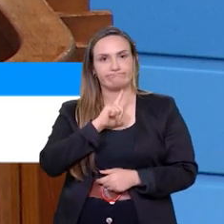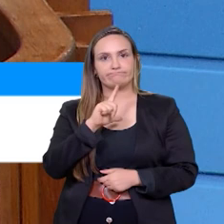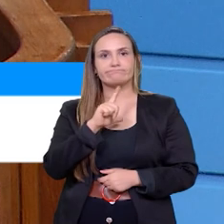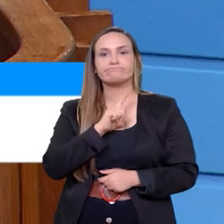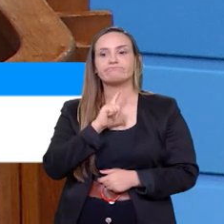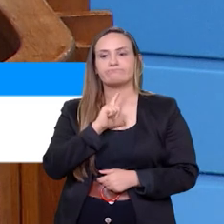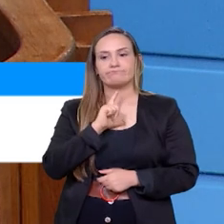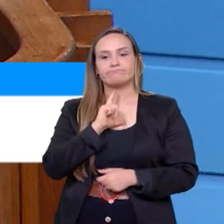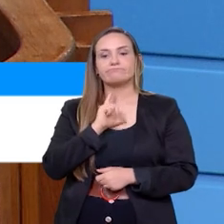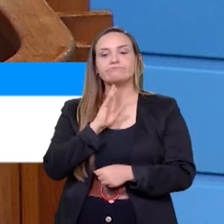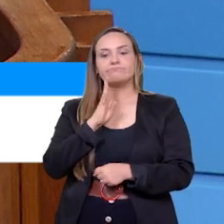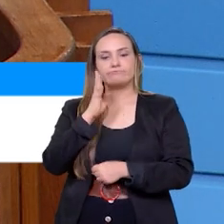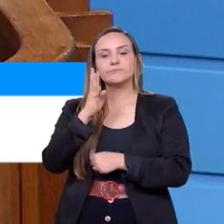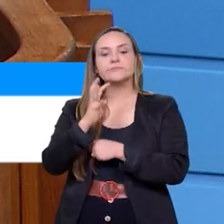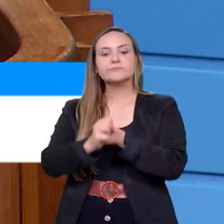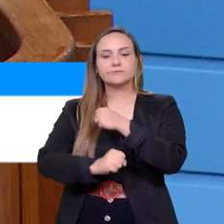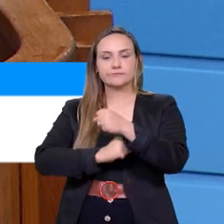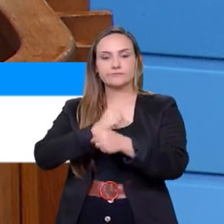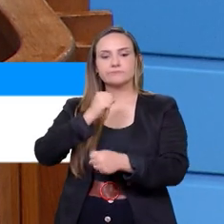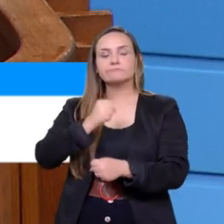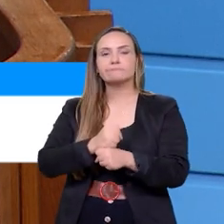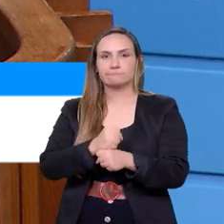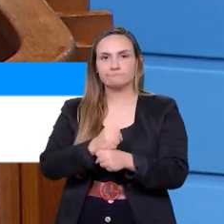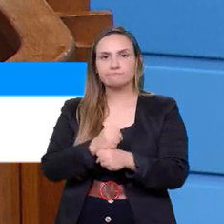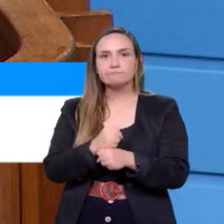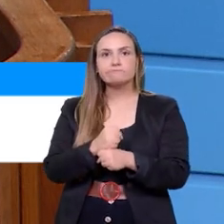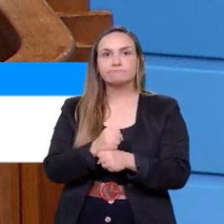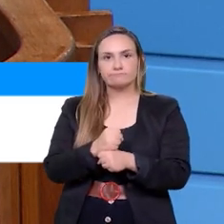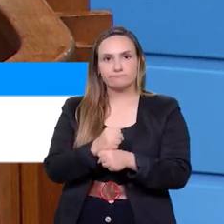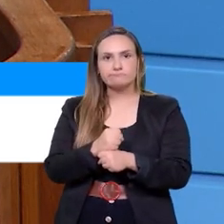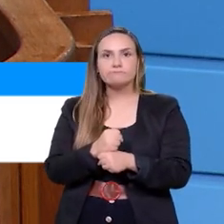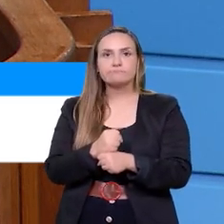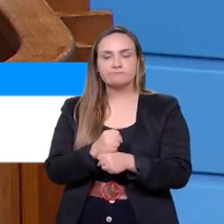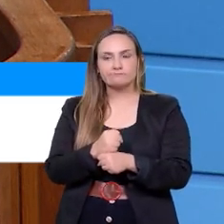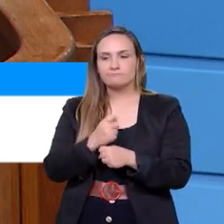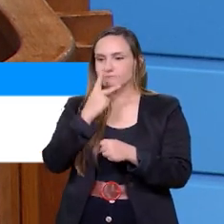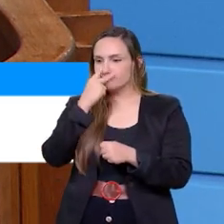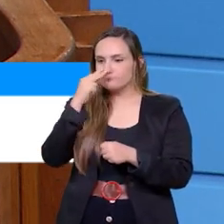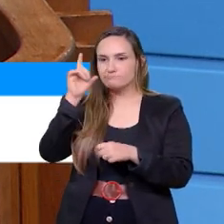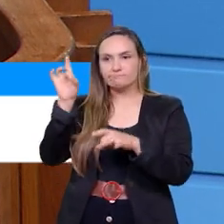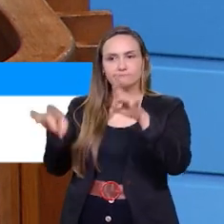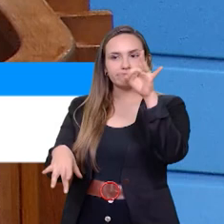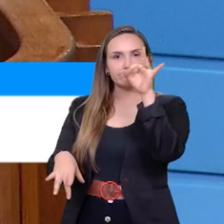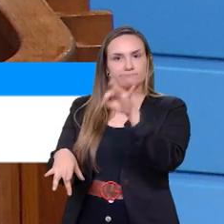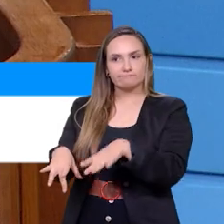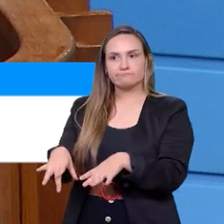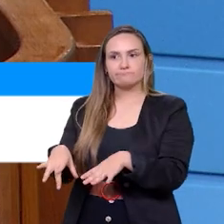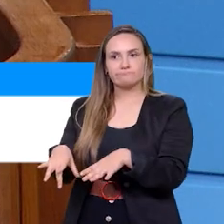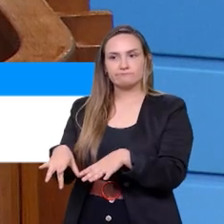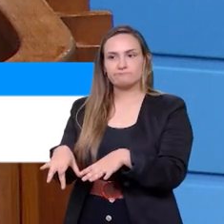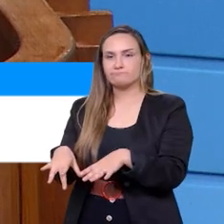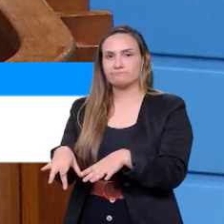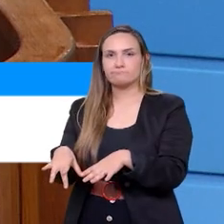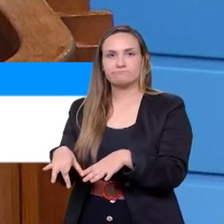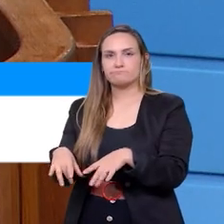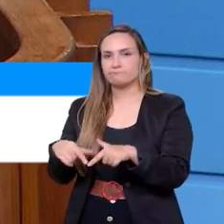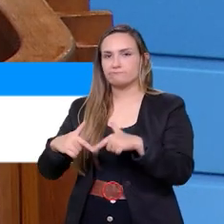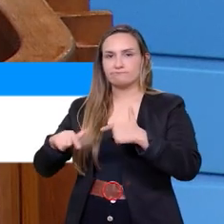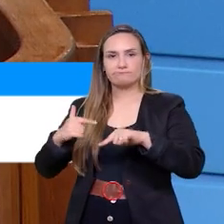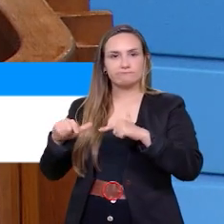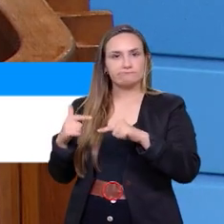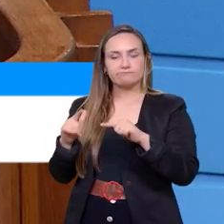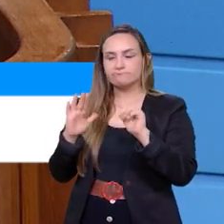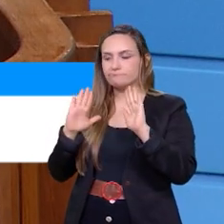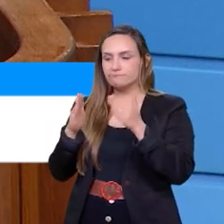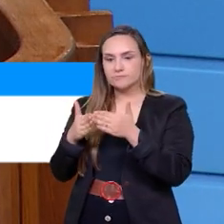nós tivemos aí durante os últimos quatro anos praticamente do Plano Nacional abandonado qualquer